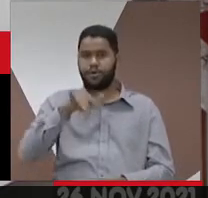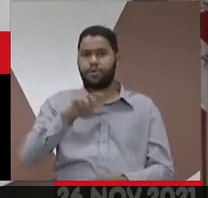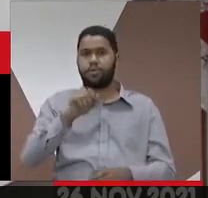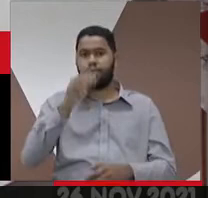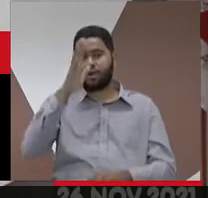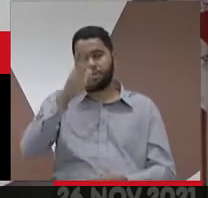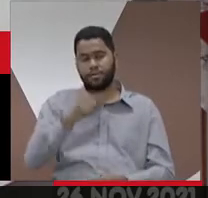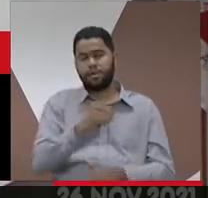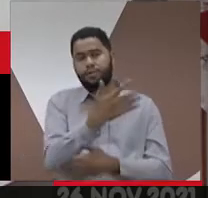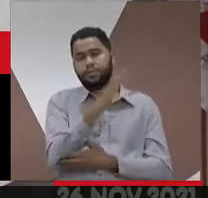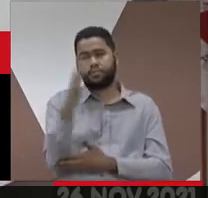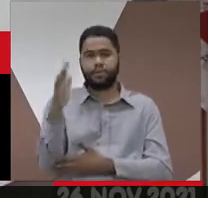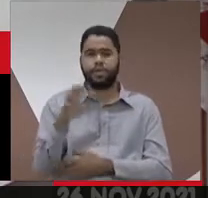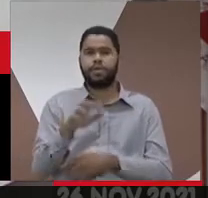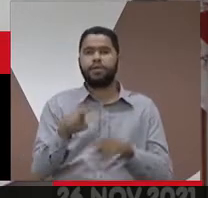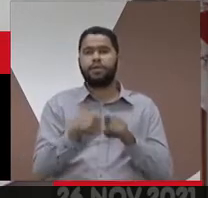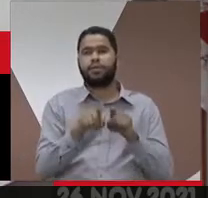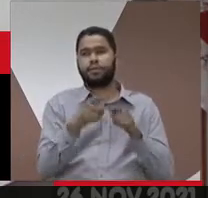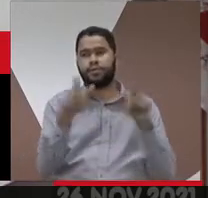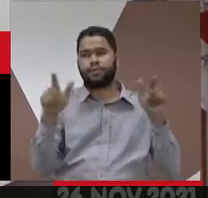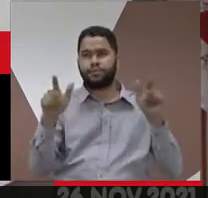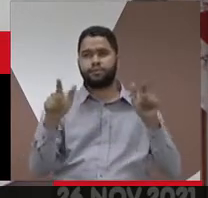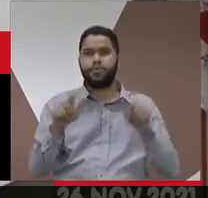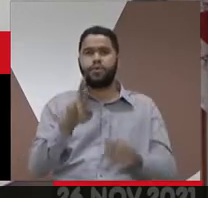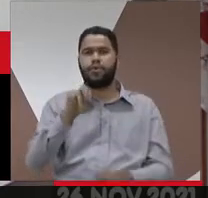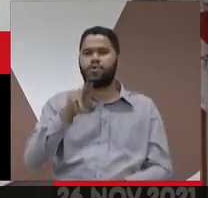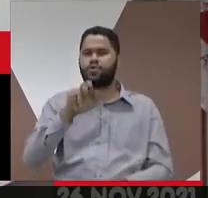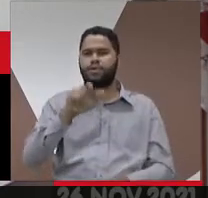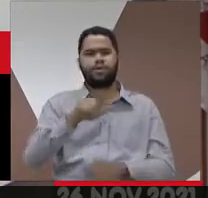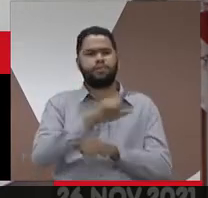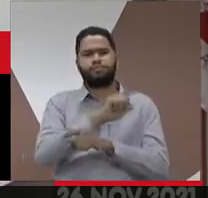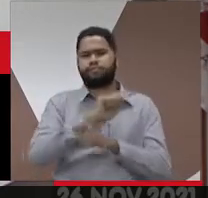a RMBH e fora Rodoanel.